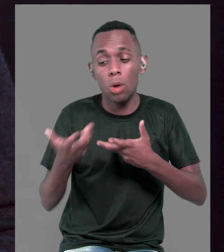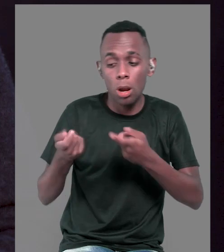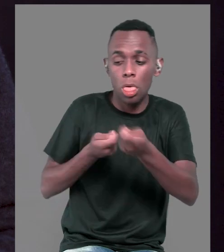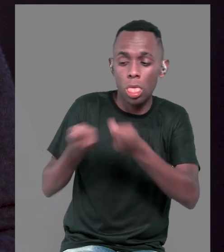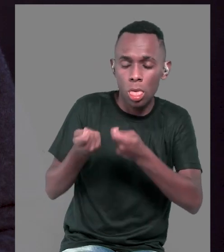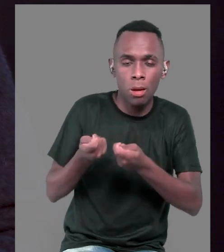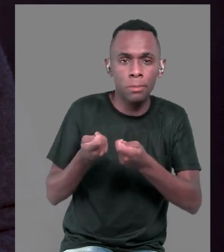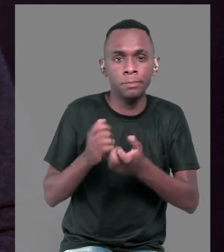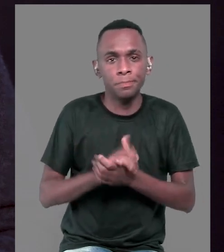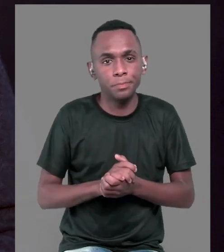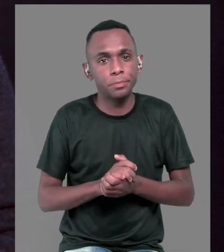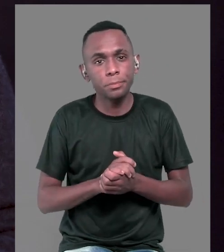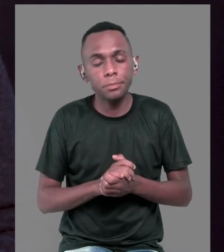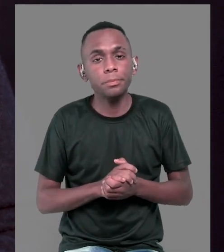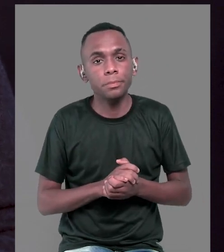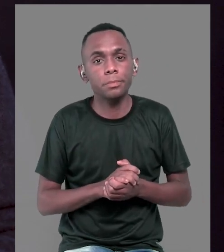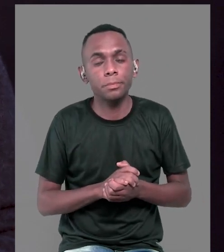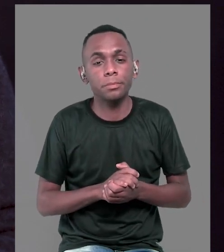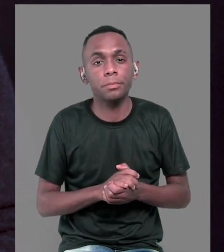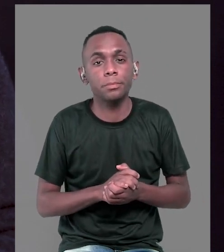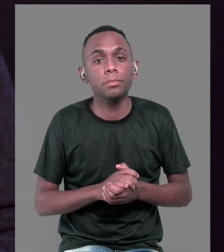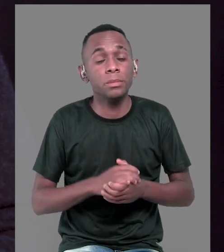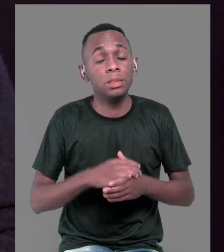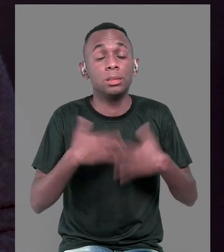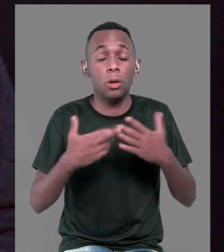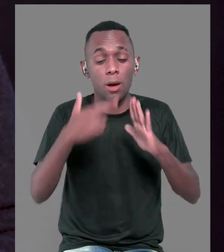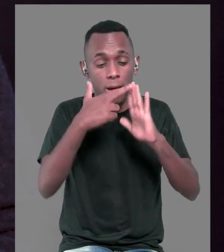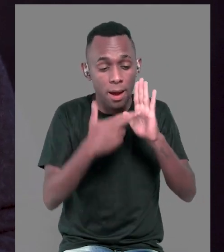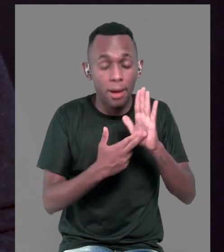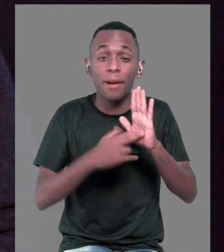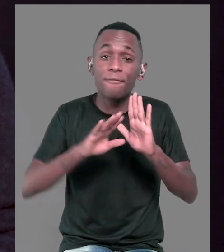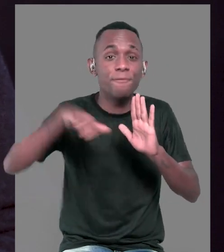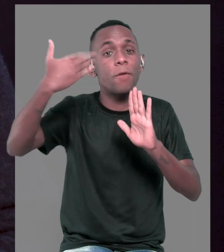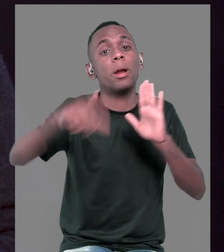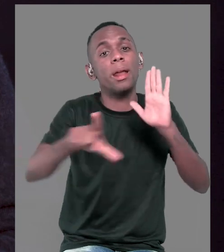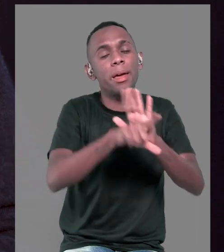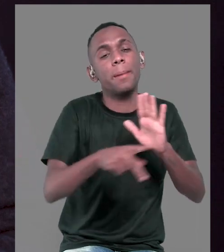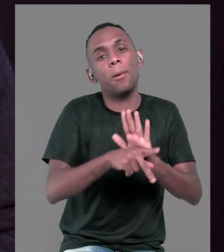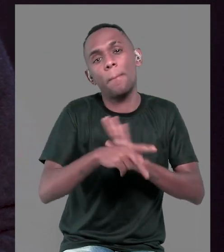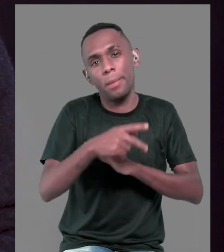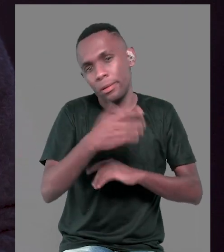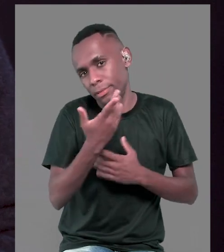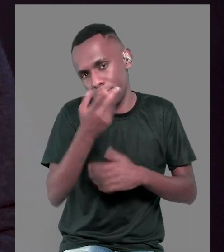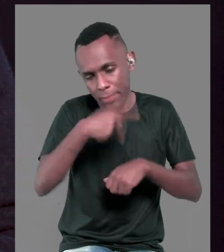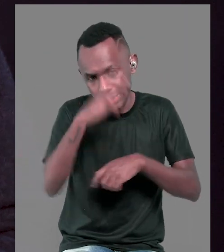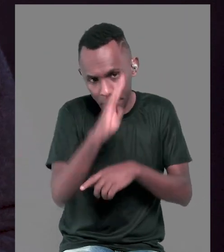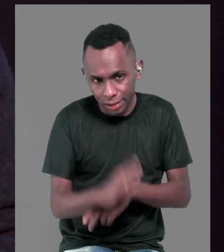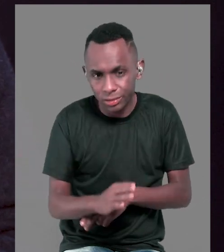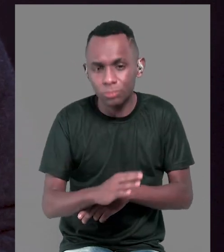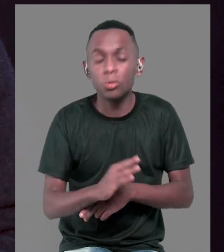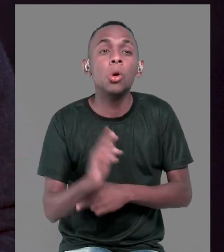do alcance das legislações nacionais. Não há uma nação que consiga ferir